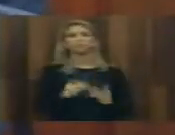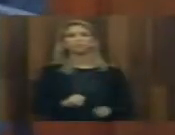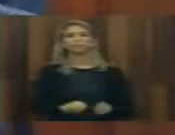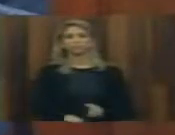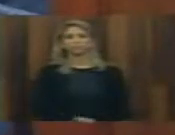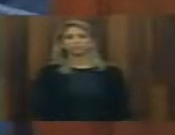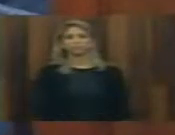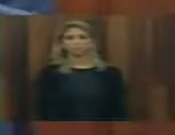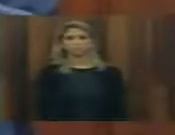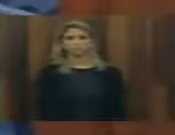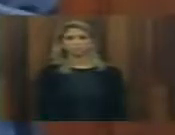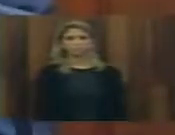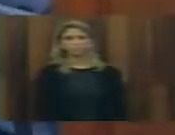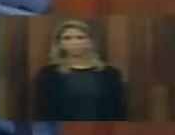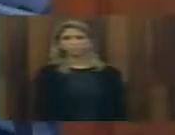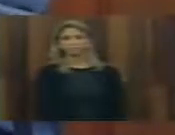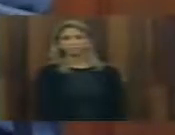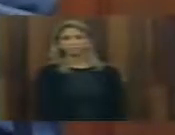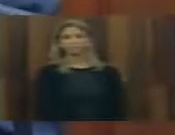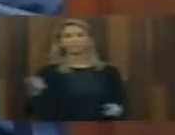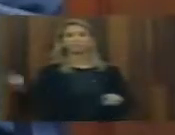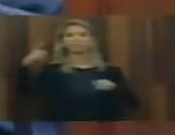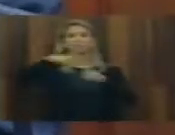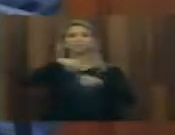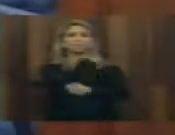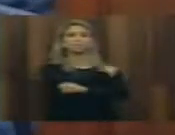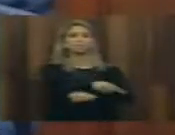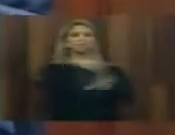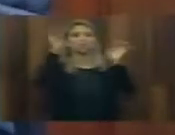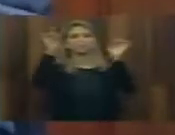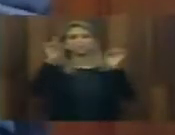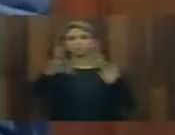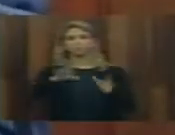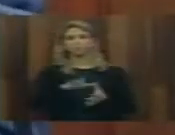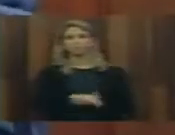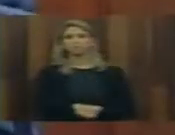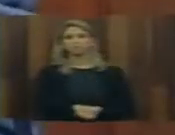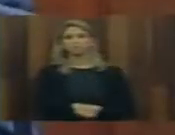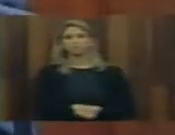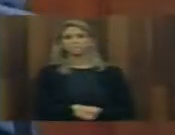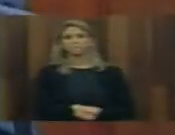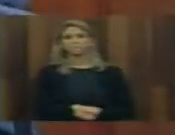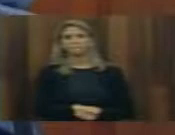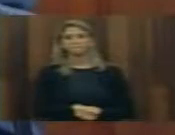estão, aprovado por unanimidade. Matéria volta em sessão extraordinária.